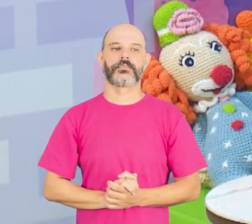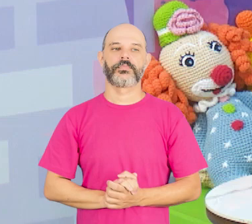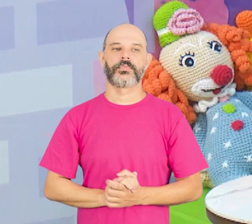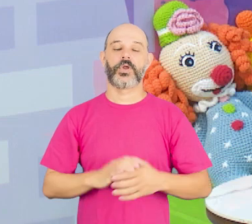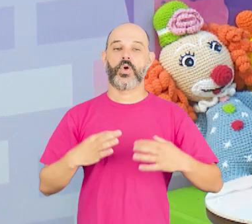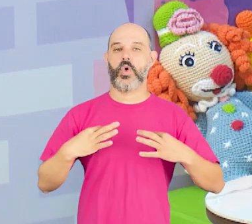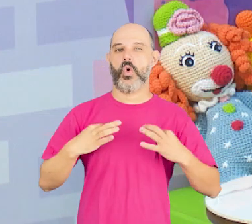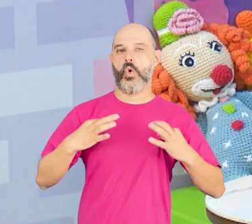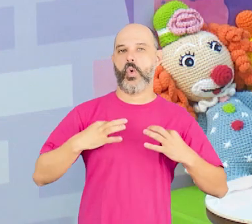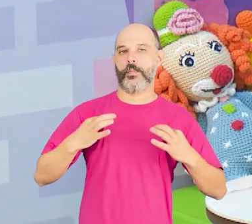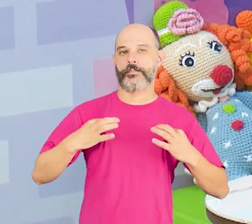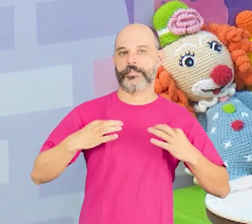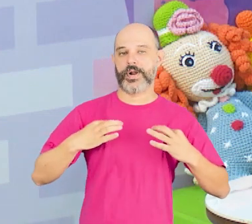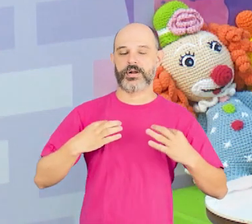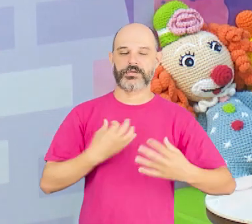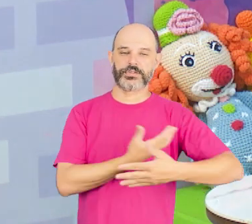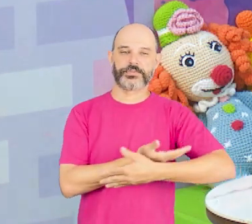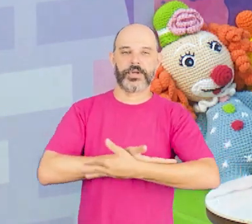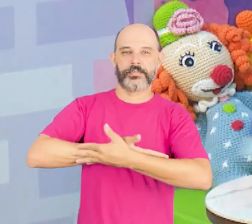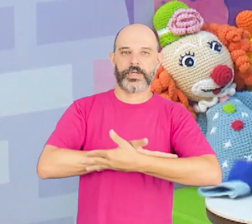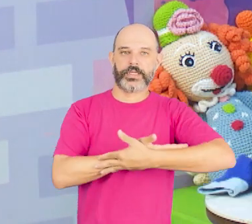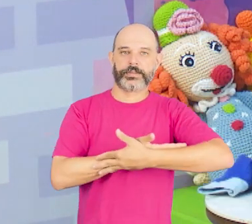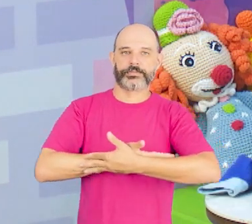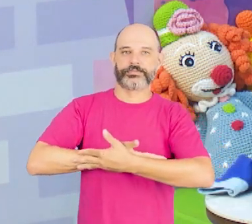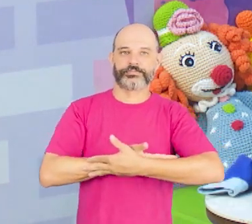Uma roupinha de bebê.